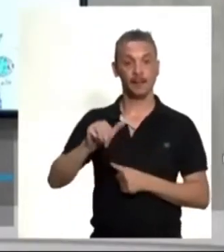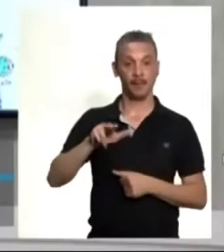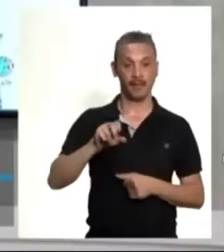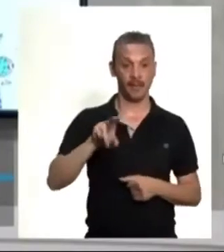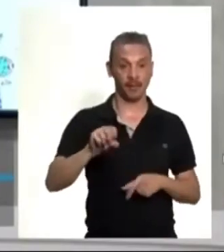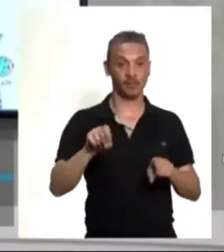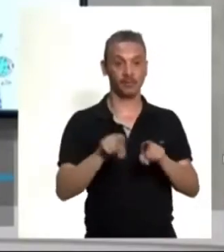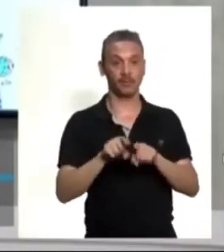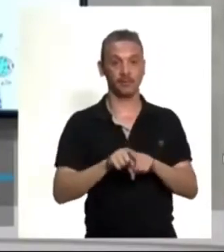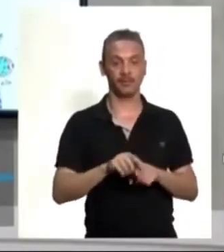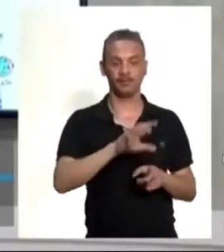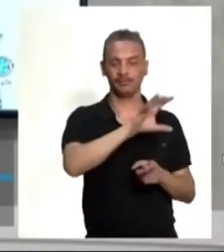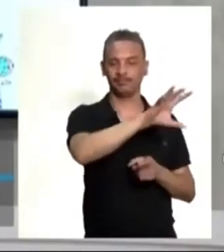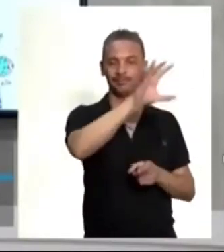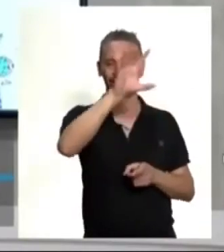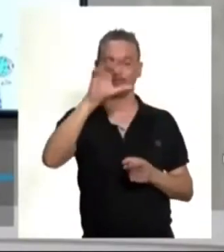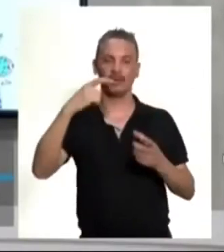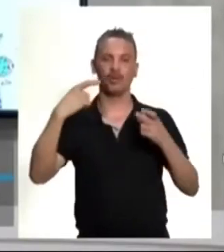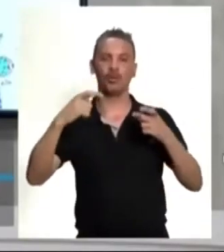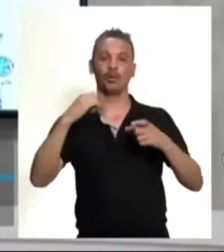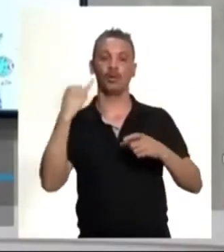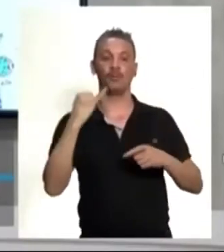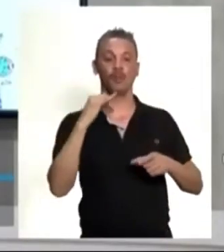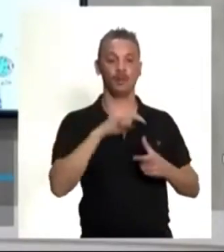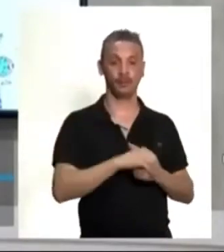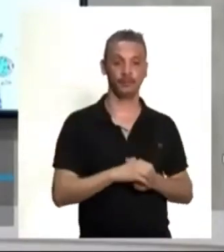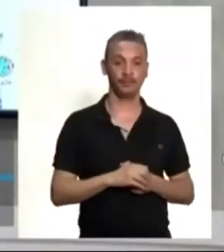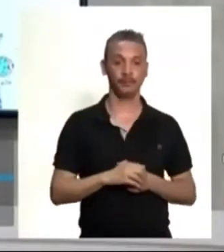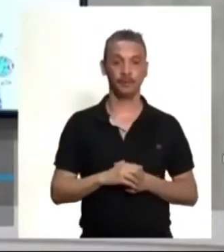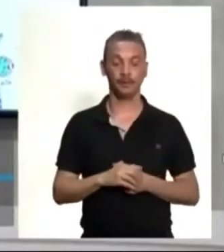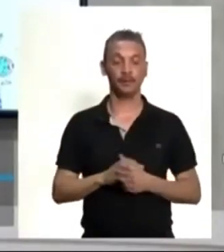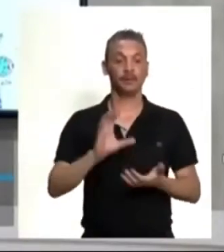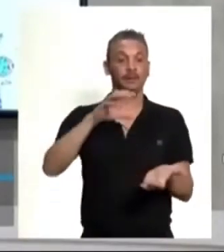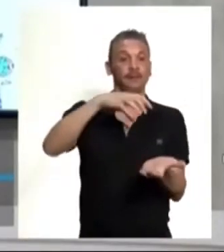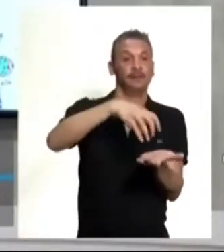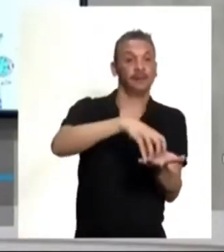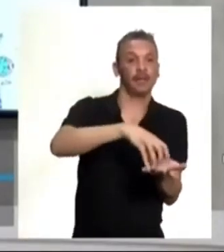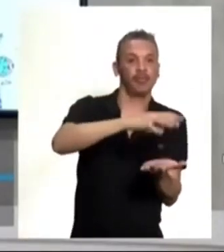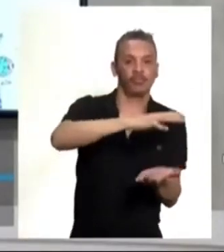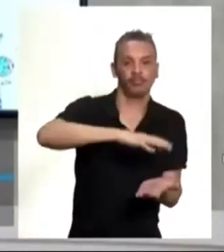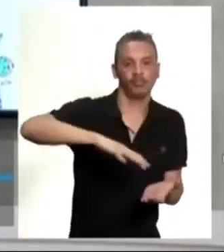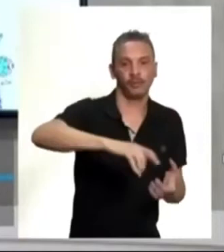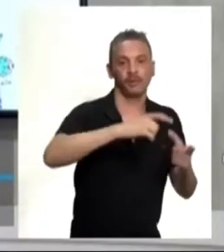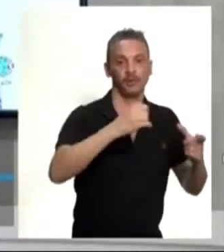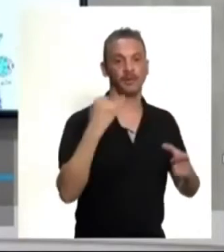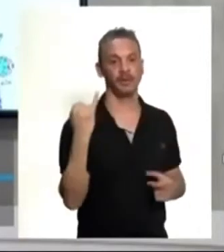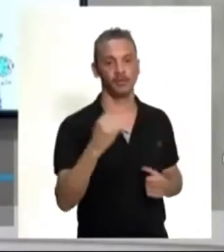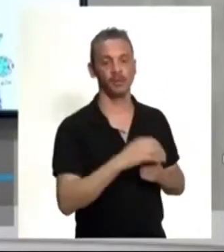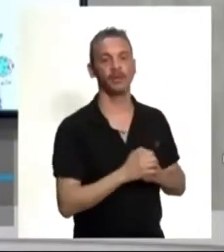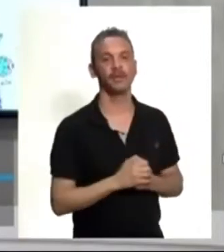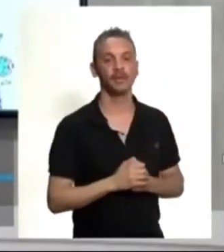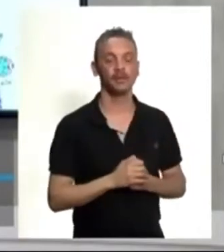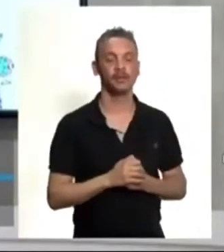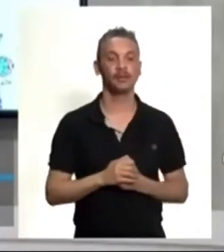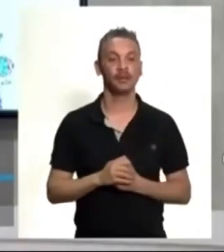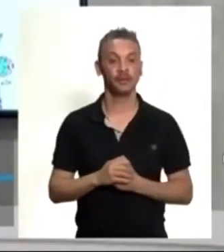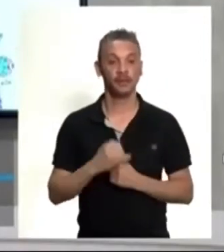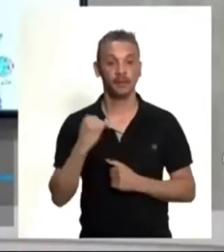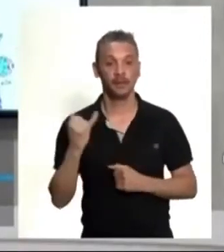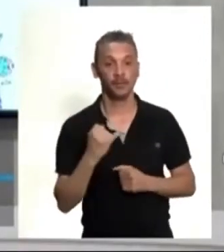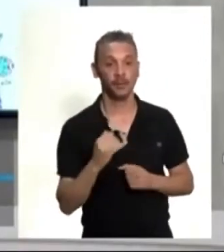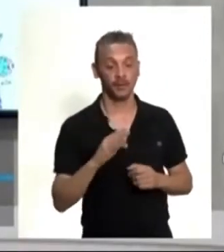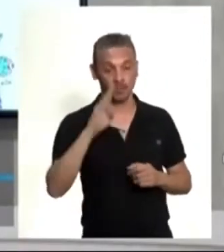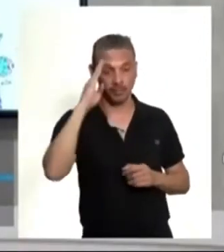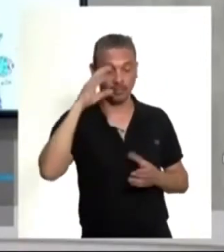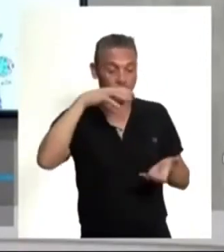para a região norte. Então essas são metrópoles que têm relevância regional. Centros regionais têm uma relevância,